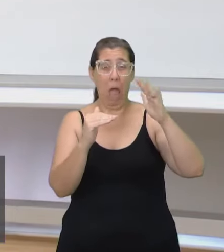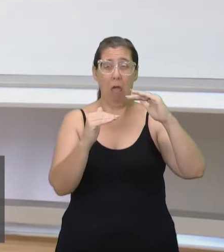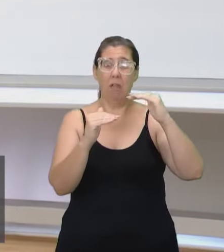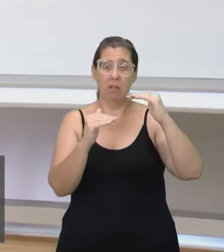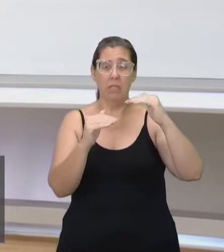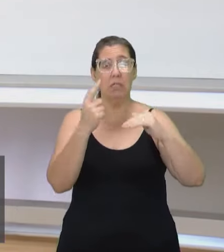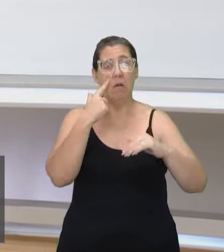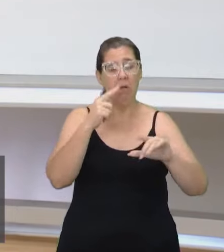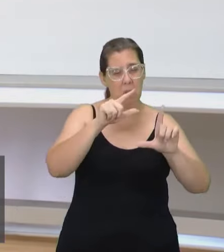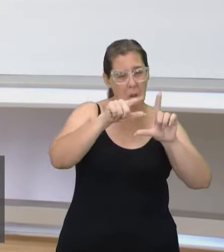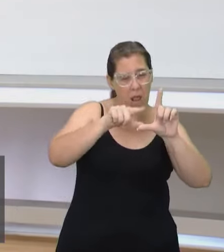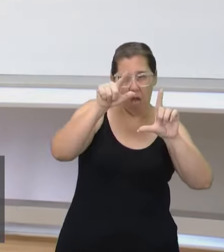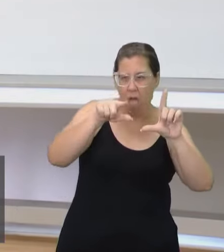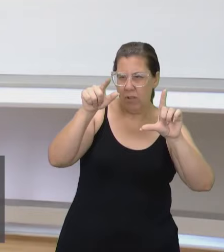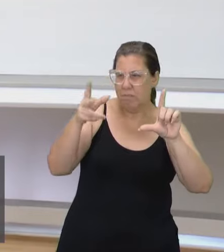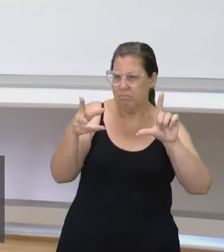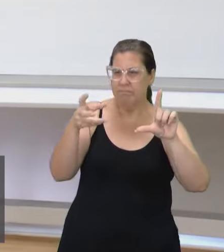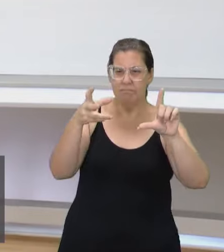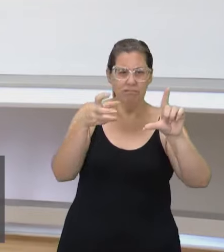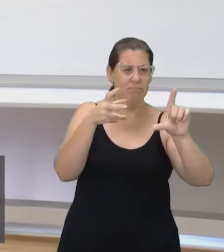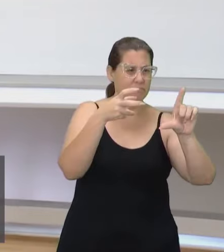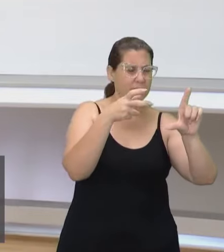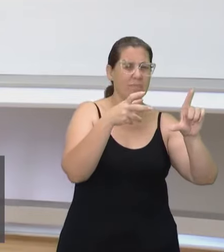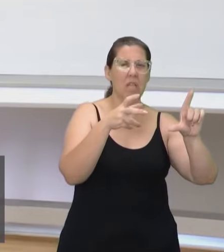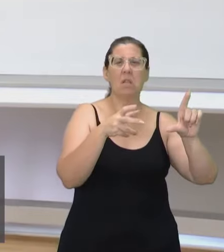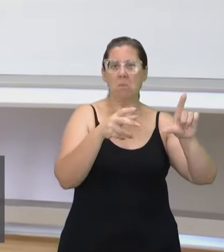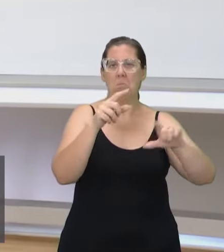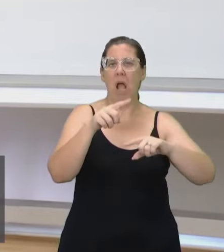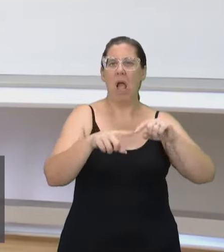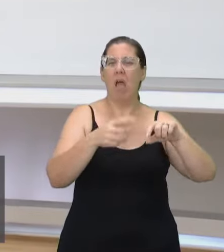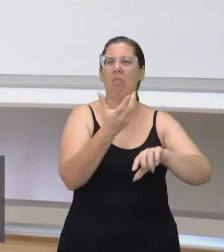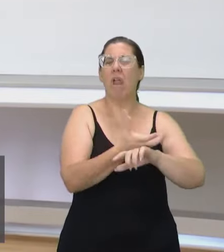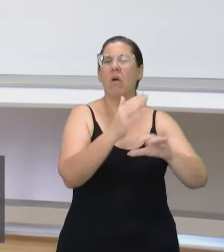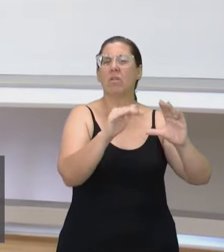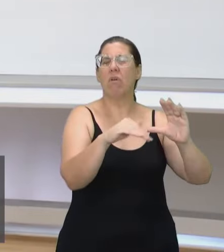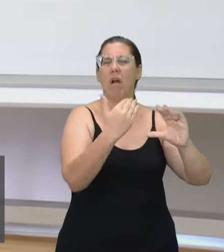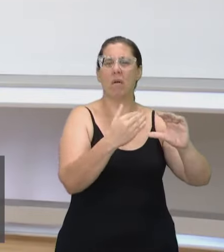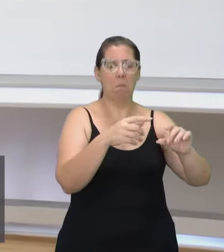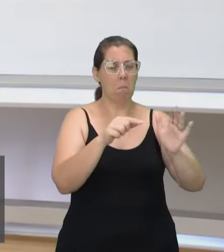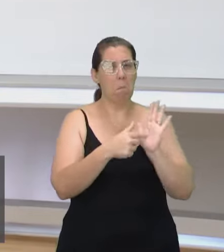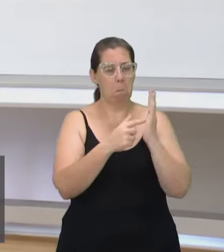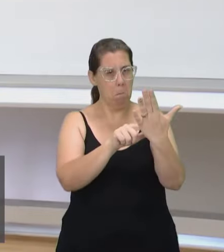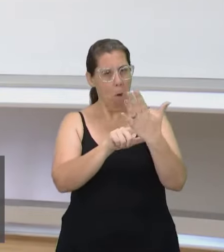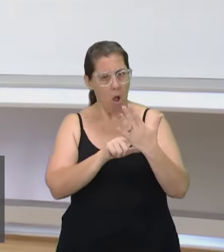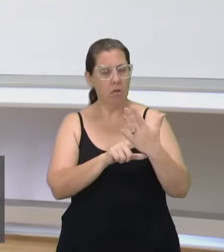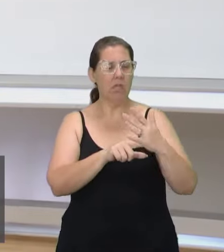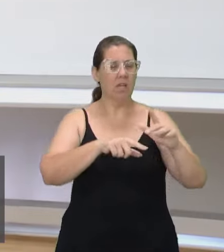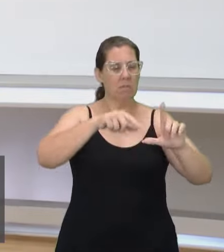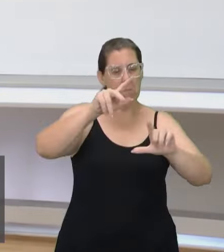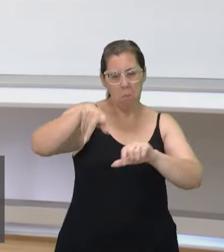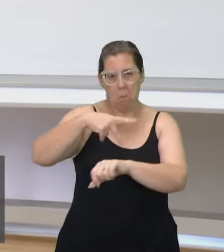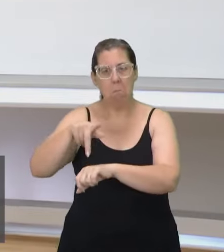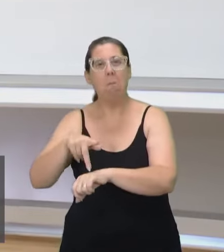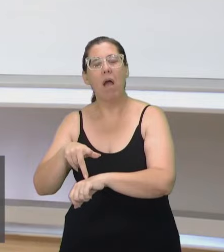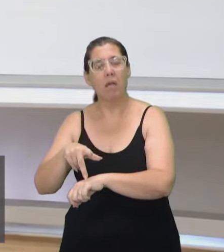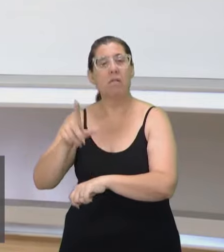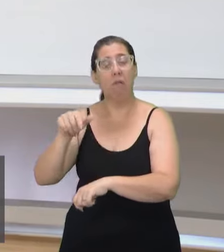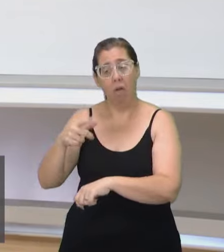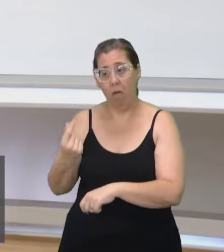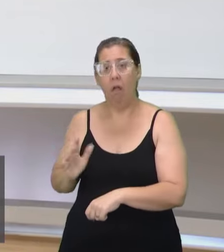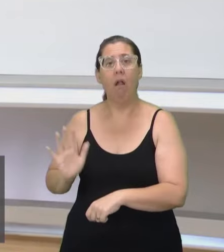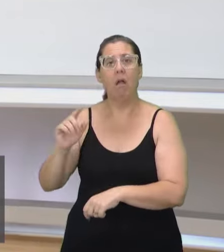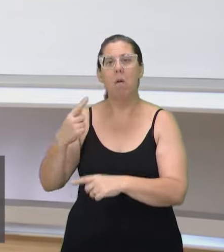os gráficos desse material que nós recebemos, que é justamente que os países ricos, eles são ricos justamente